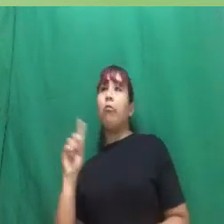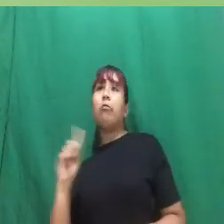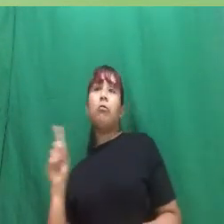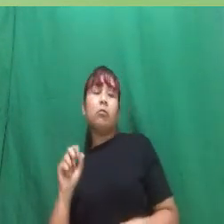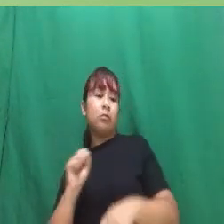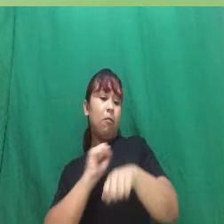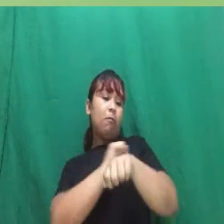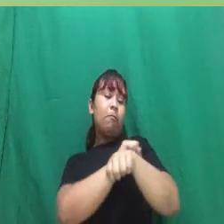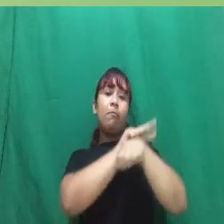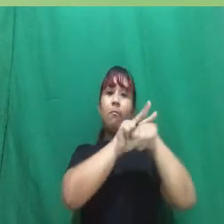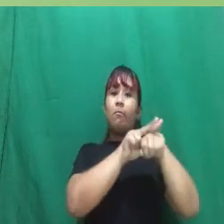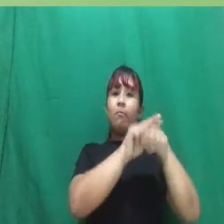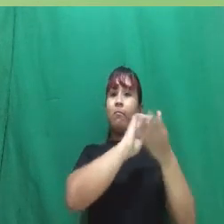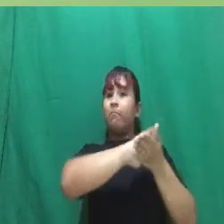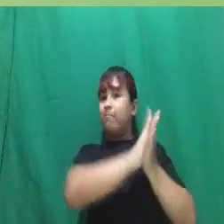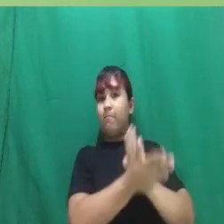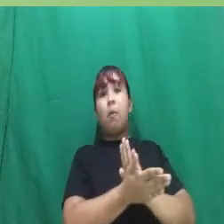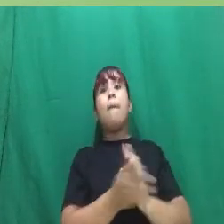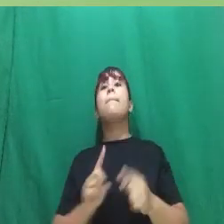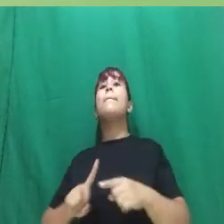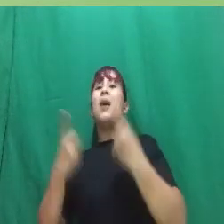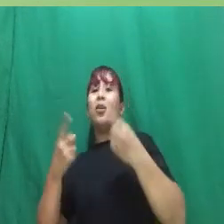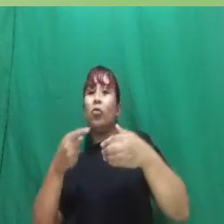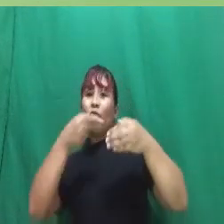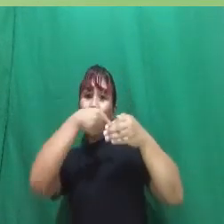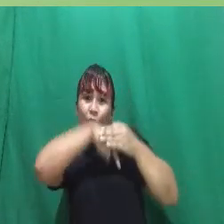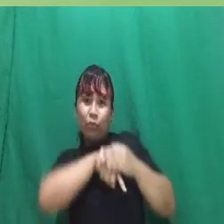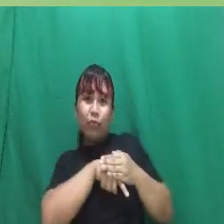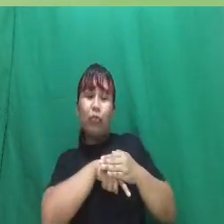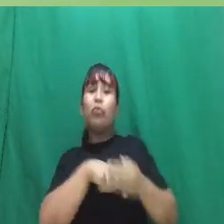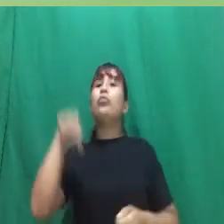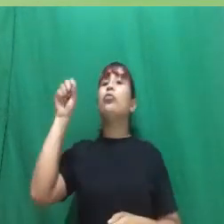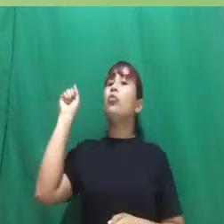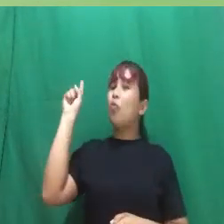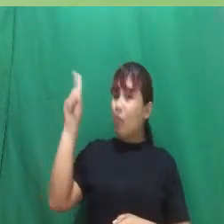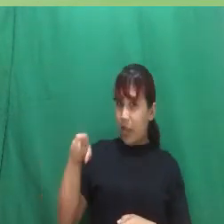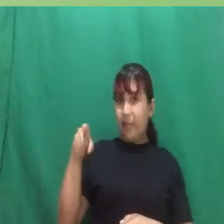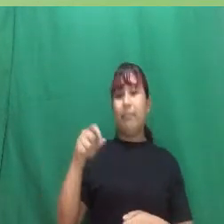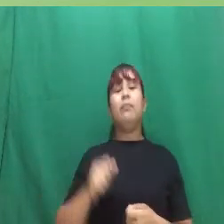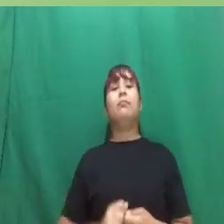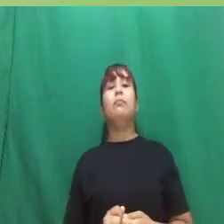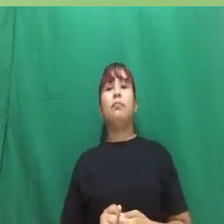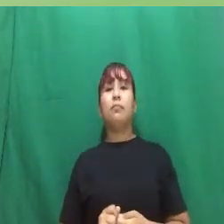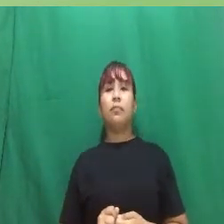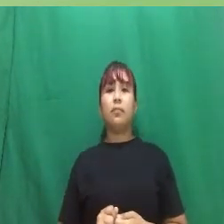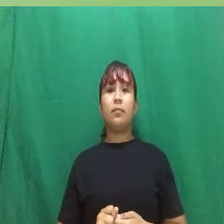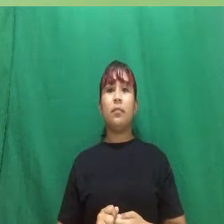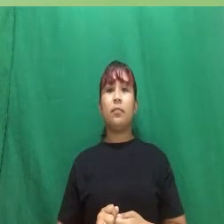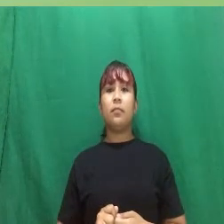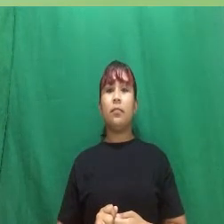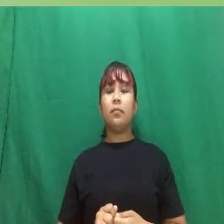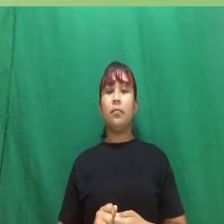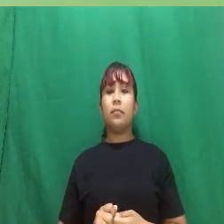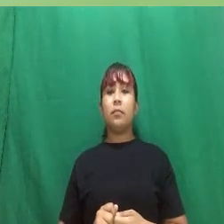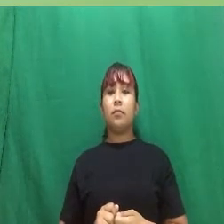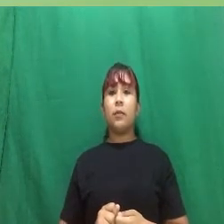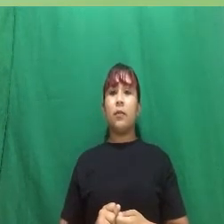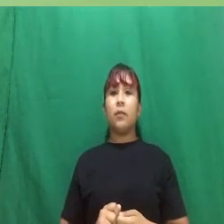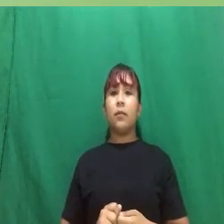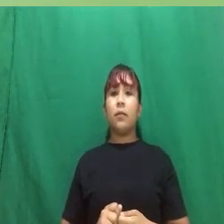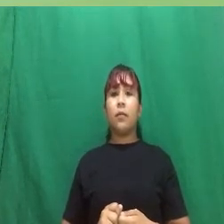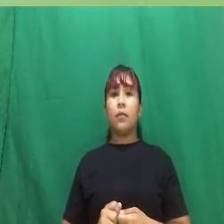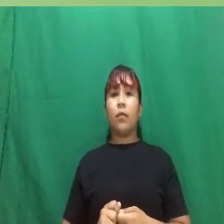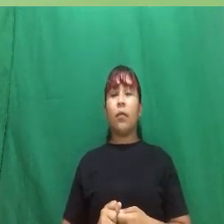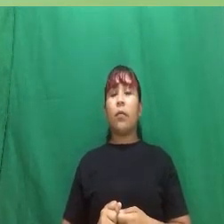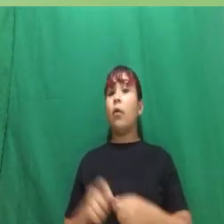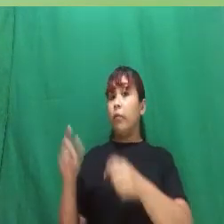foram perguntadas se elas estavam numa situação mais favorável que as pessoas negras, elas entenderam que sim.